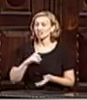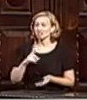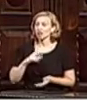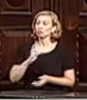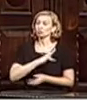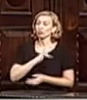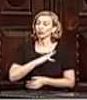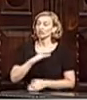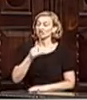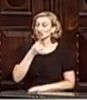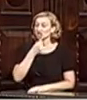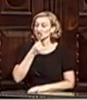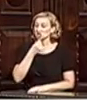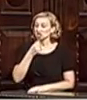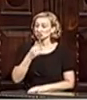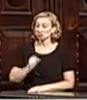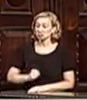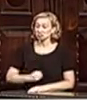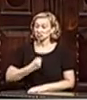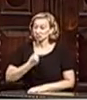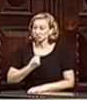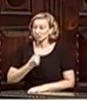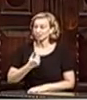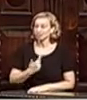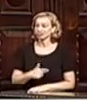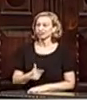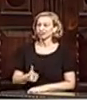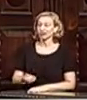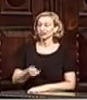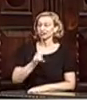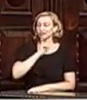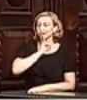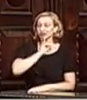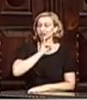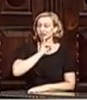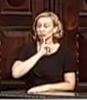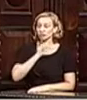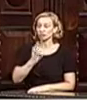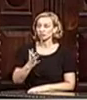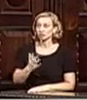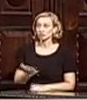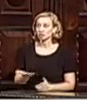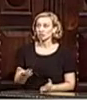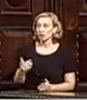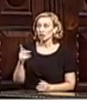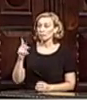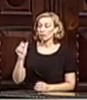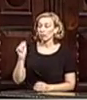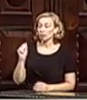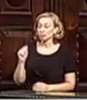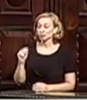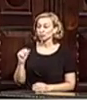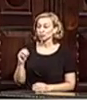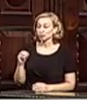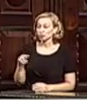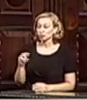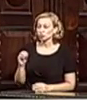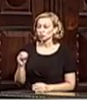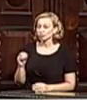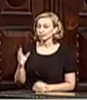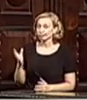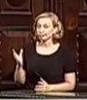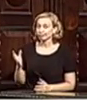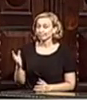sem capacidade e condições de agir. E, infelizmente, sem um plano, um norte, para que